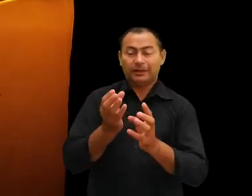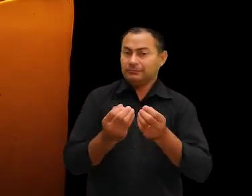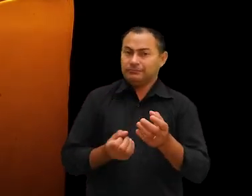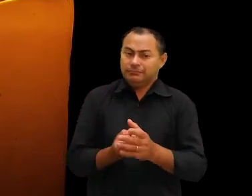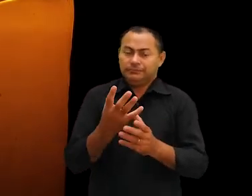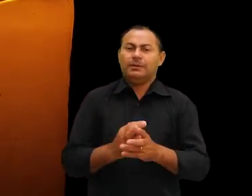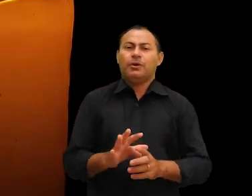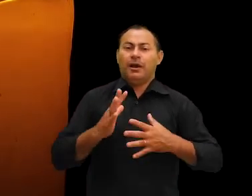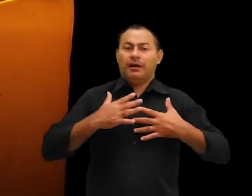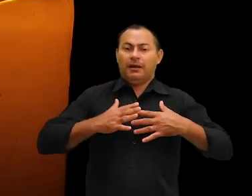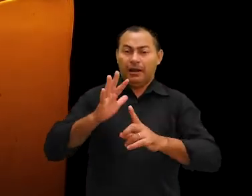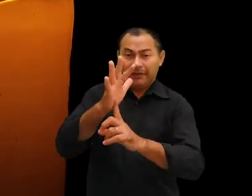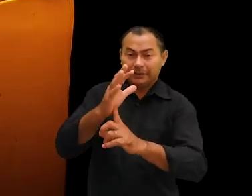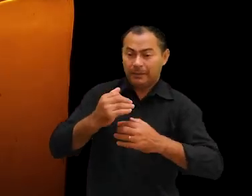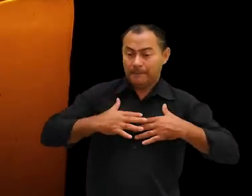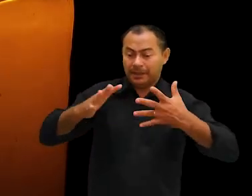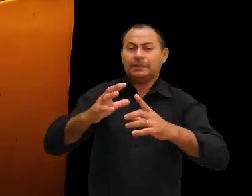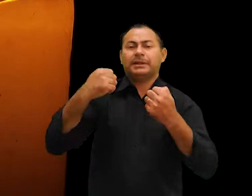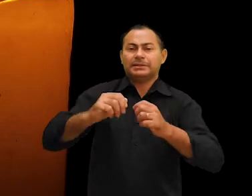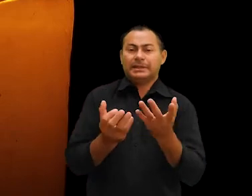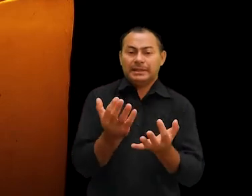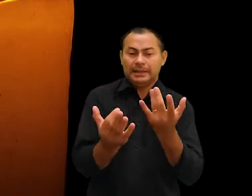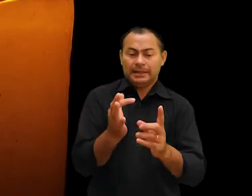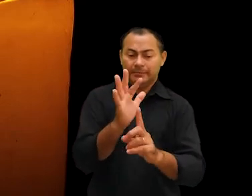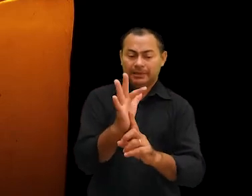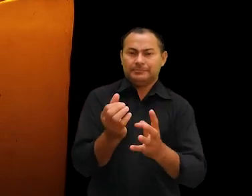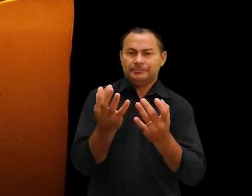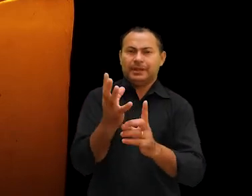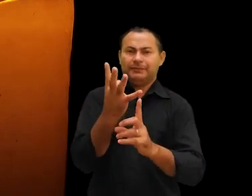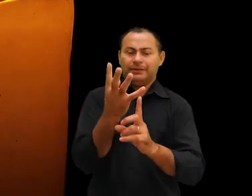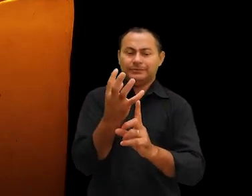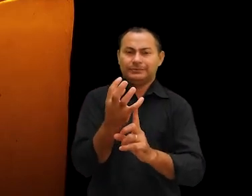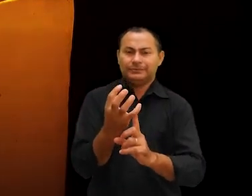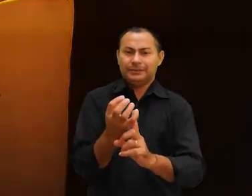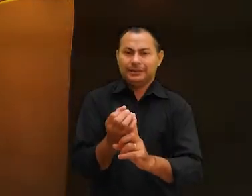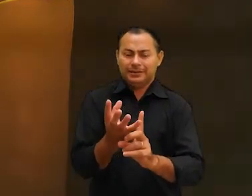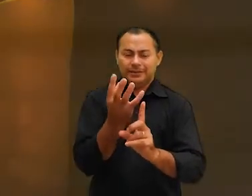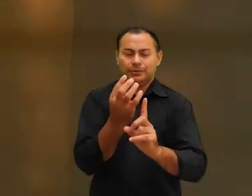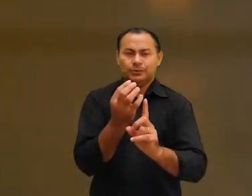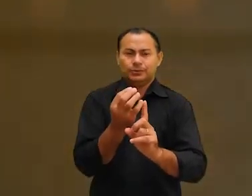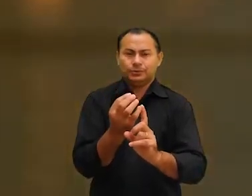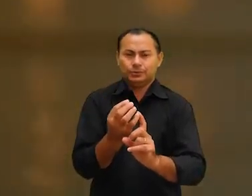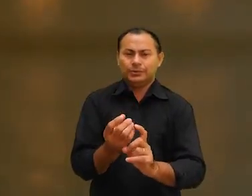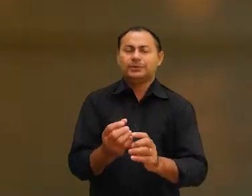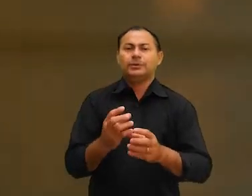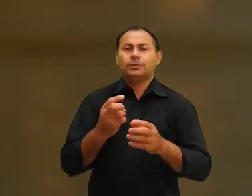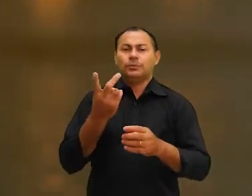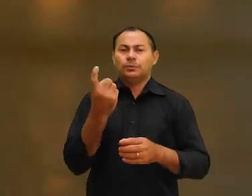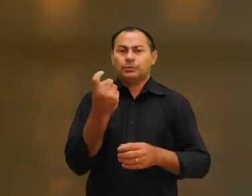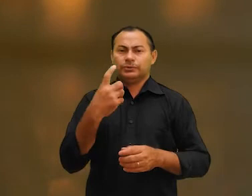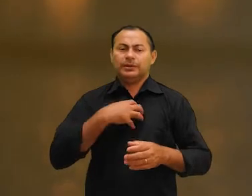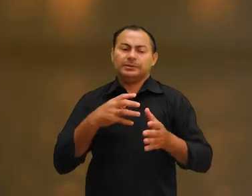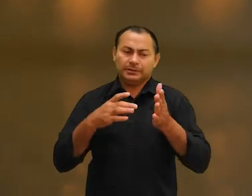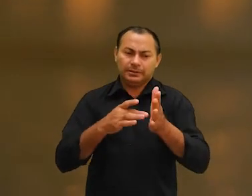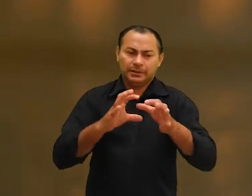se queimar para uma vela brigar ela tem que se queimar se ela tem que ir desaparecendo EA única maneira de